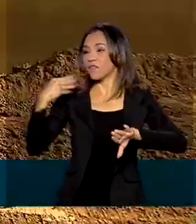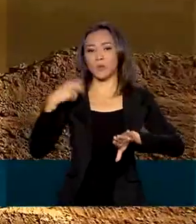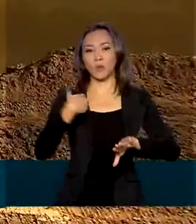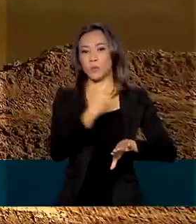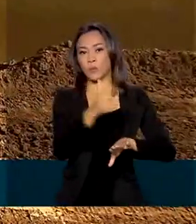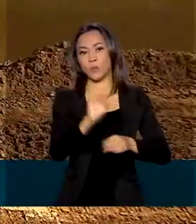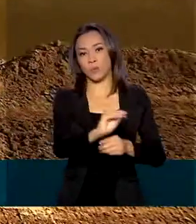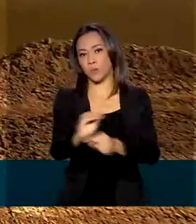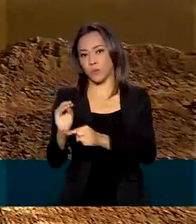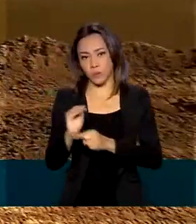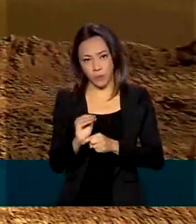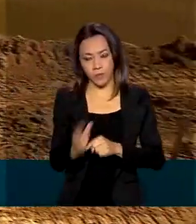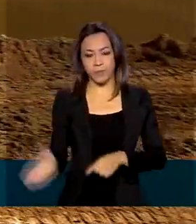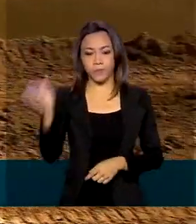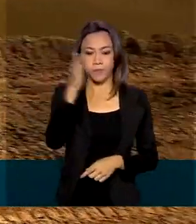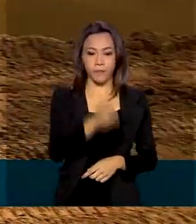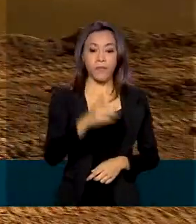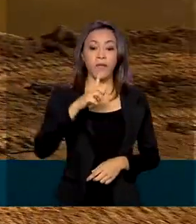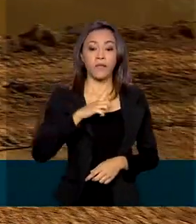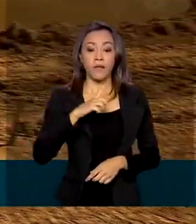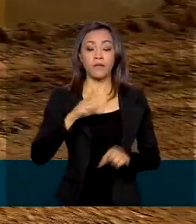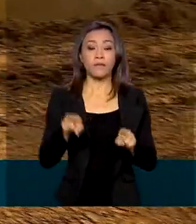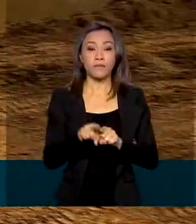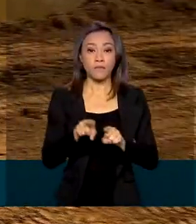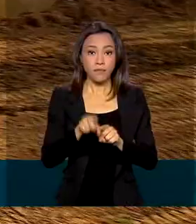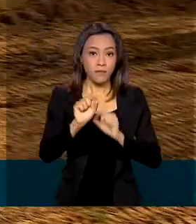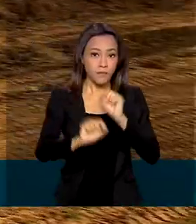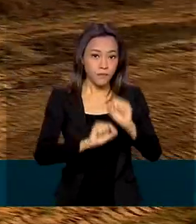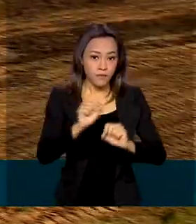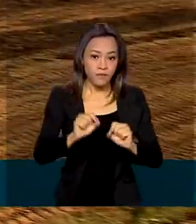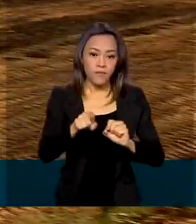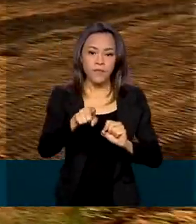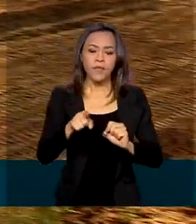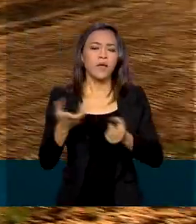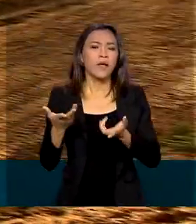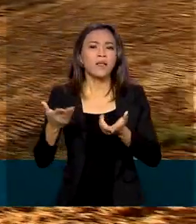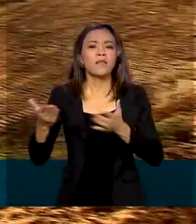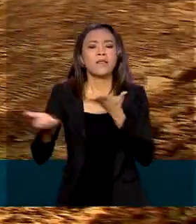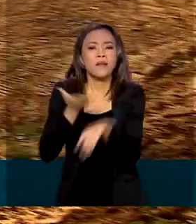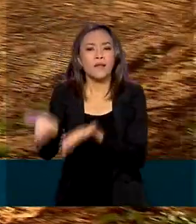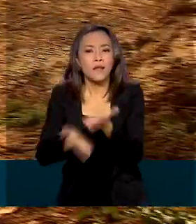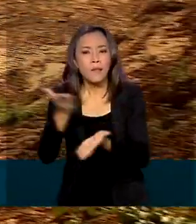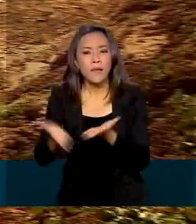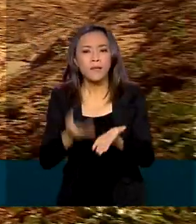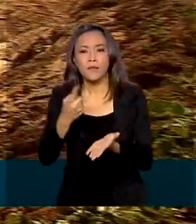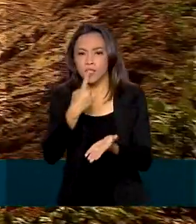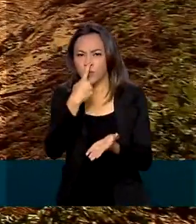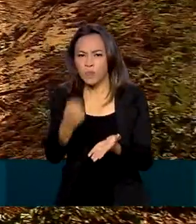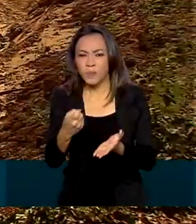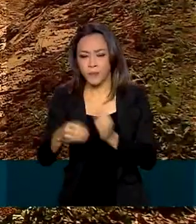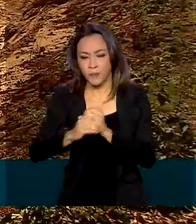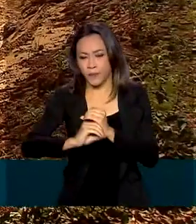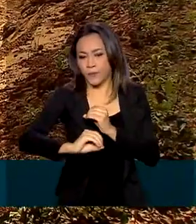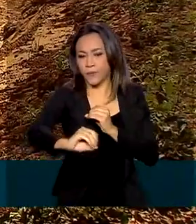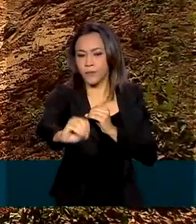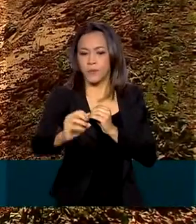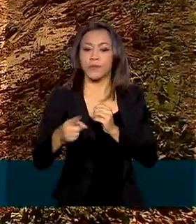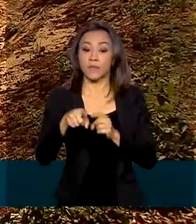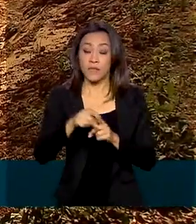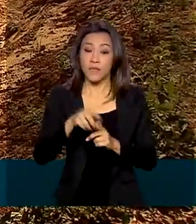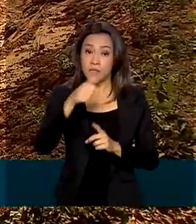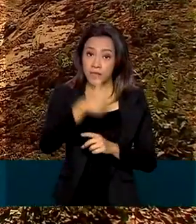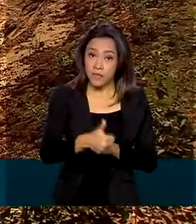deveria. Entre as medidas está a conclusão de obra da estação de tratamento de esgoto. Dos 146 milhões de